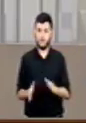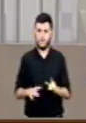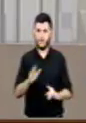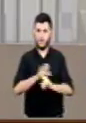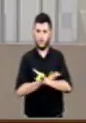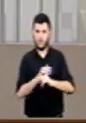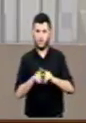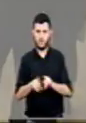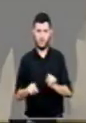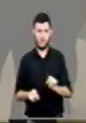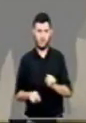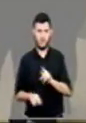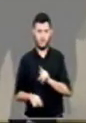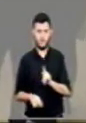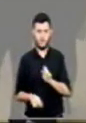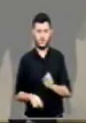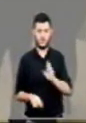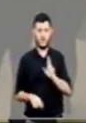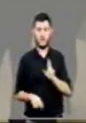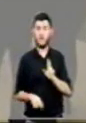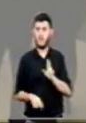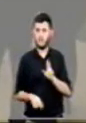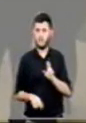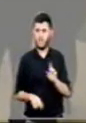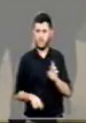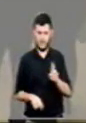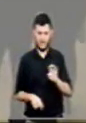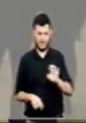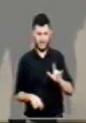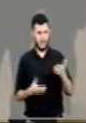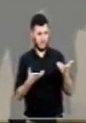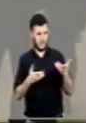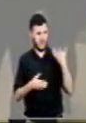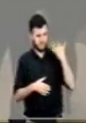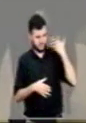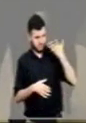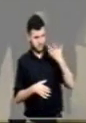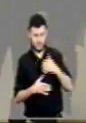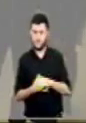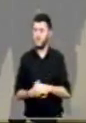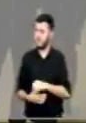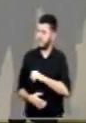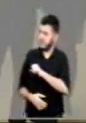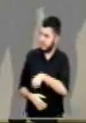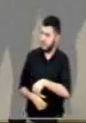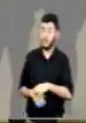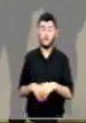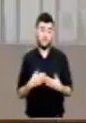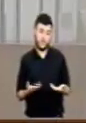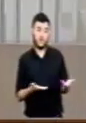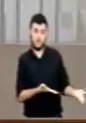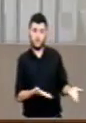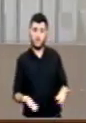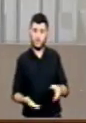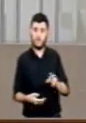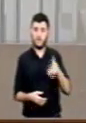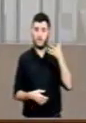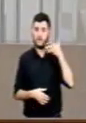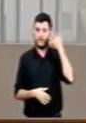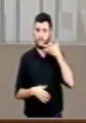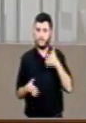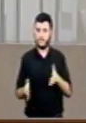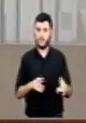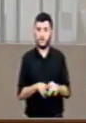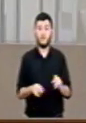palavra. Também fará uso da palavra a Procuradora-Geral da República. Na ação cautelar, também procedente do